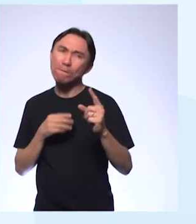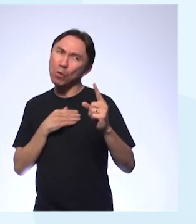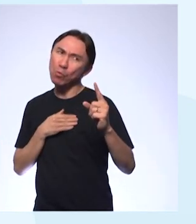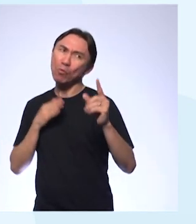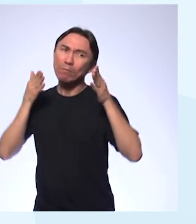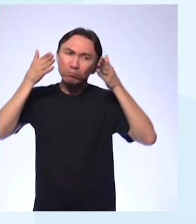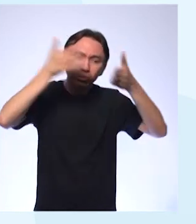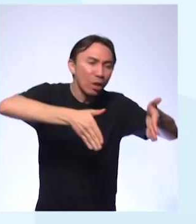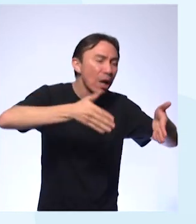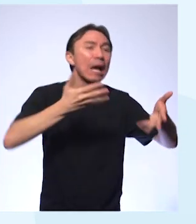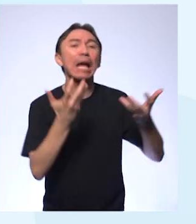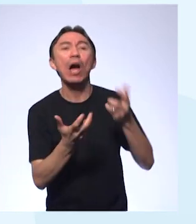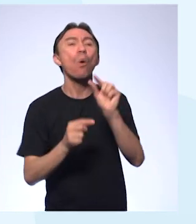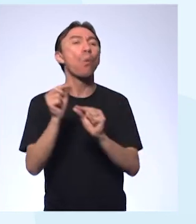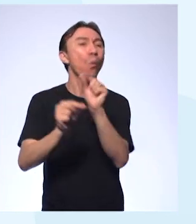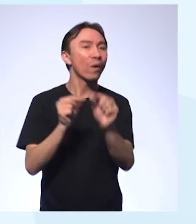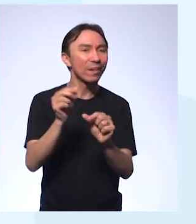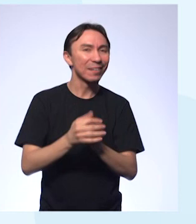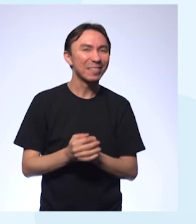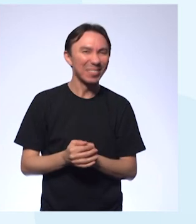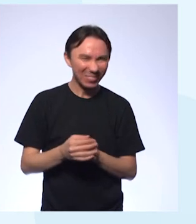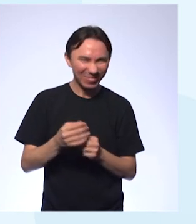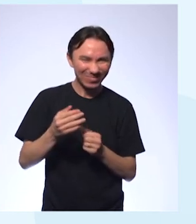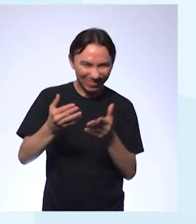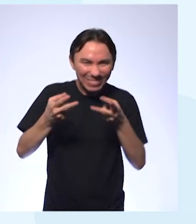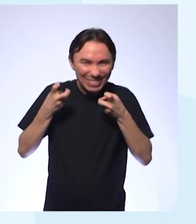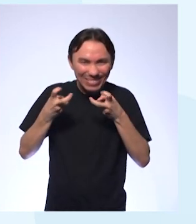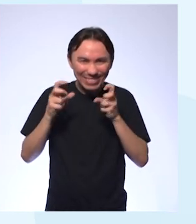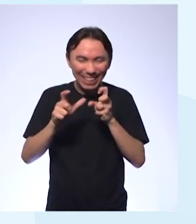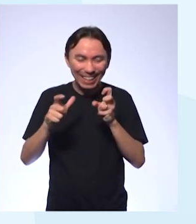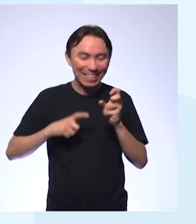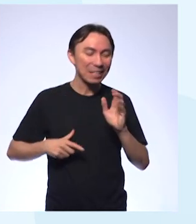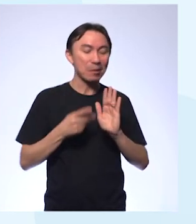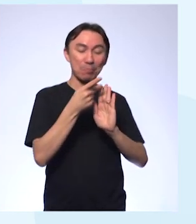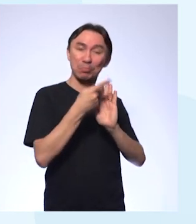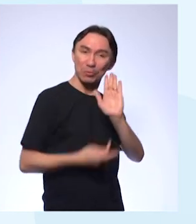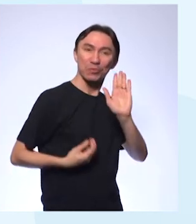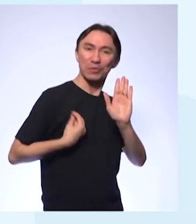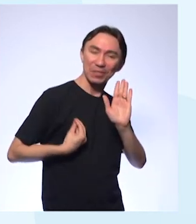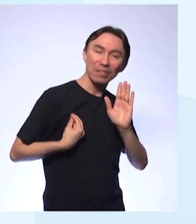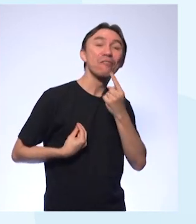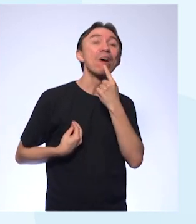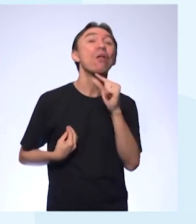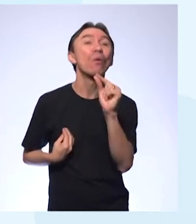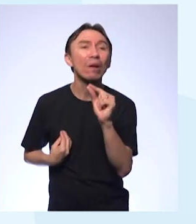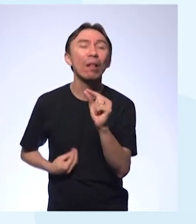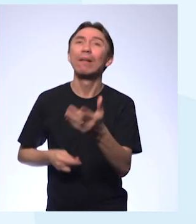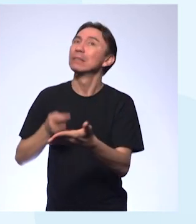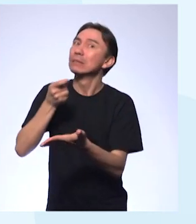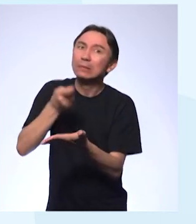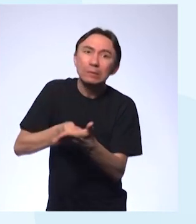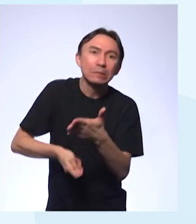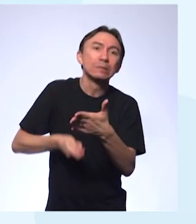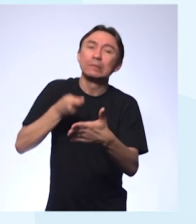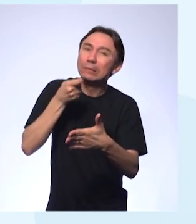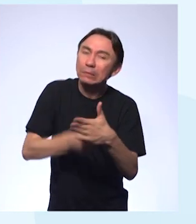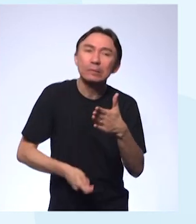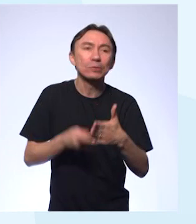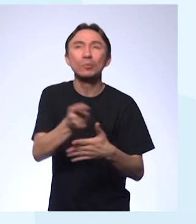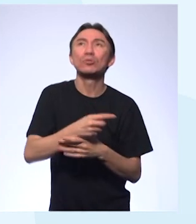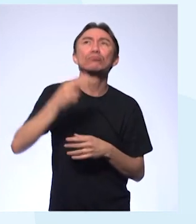vida fala insistentemente sobre os sonhos, né, sobre a formação profissional, mercado